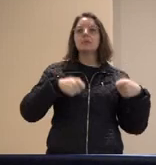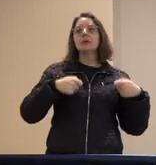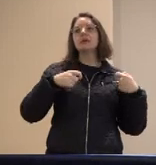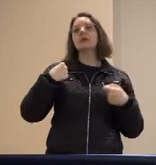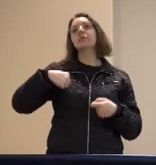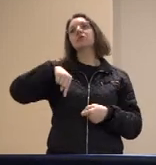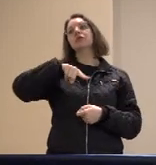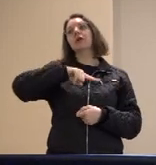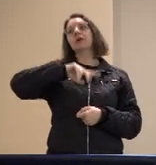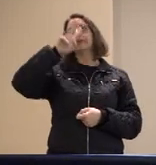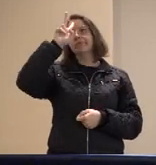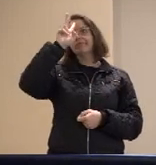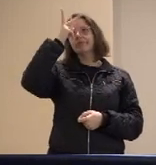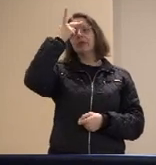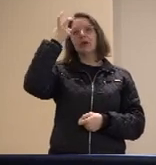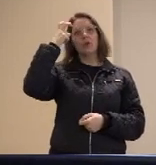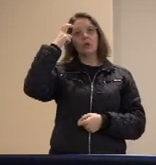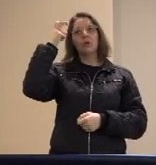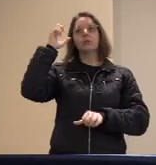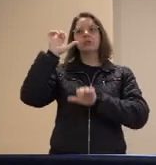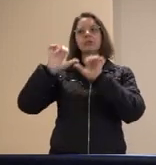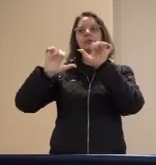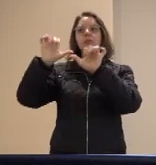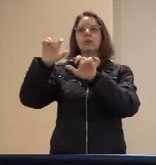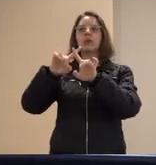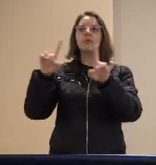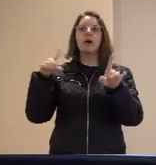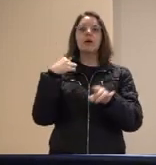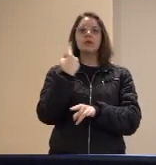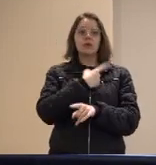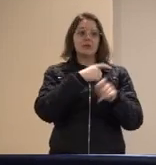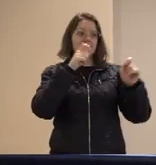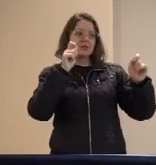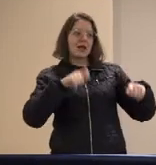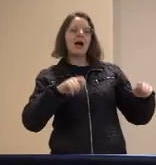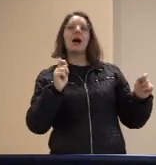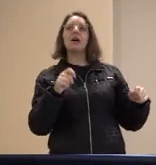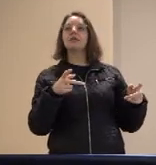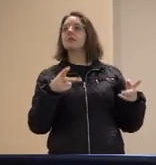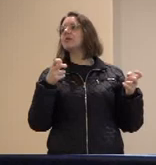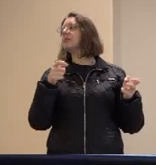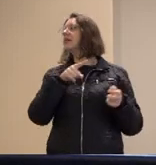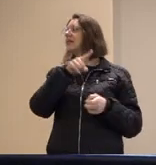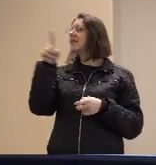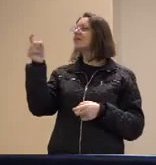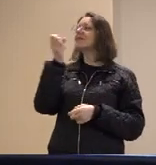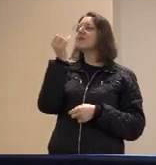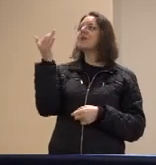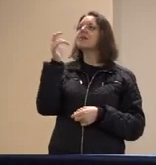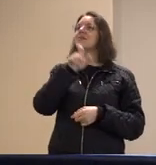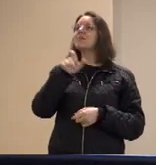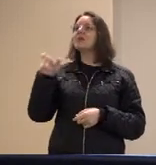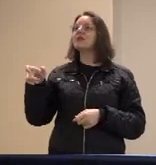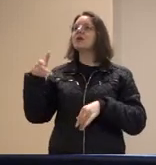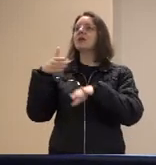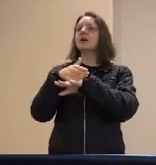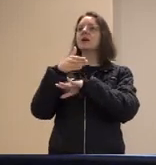essa cultura. E a gente consegue, é possível só de ver que a gente tem aqui tantas pessoas